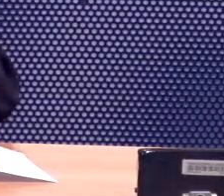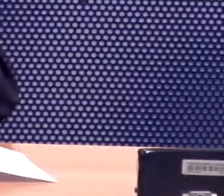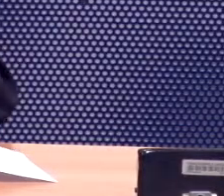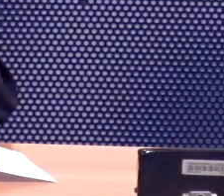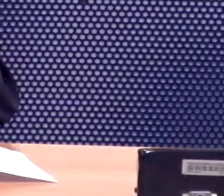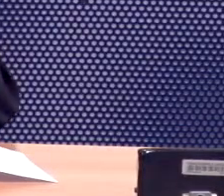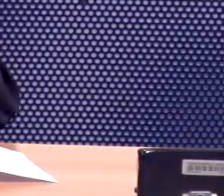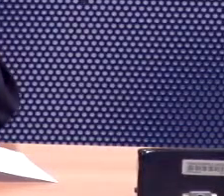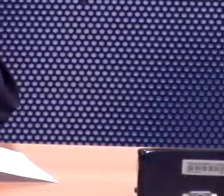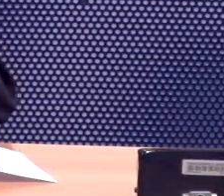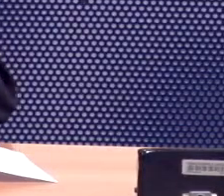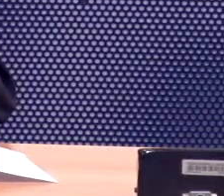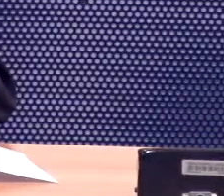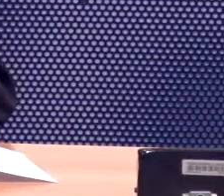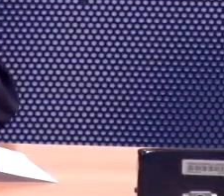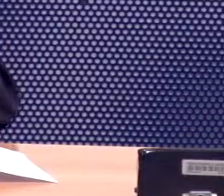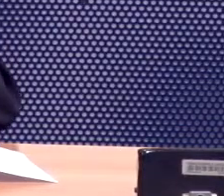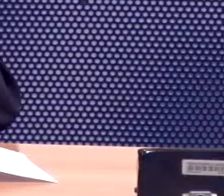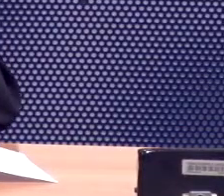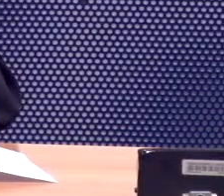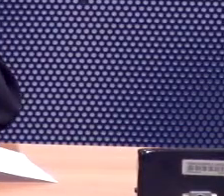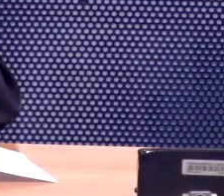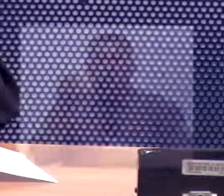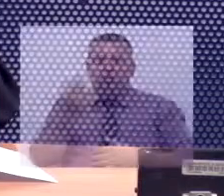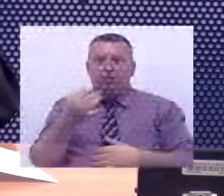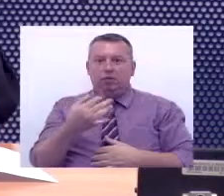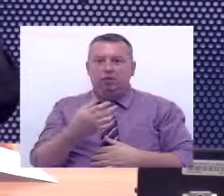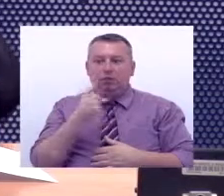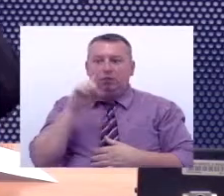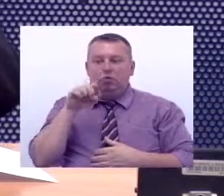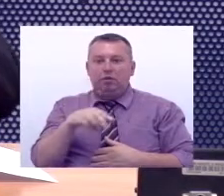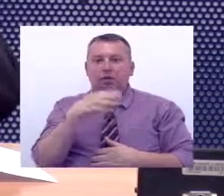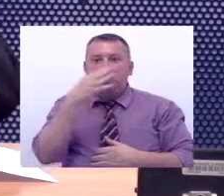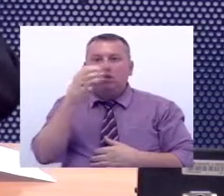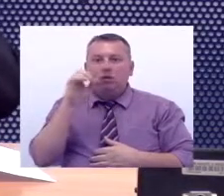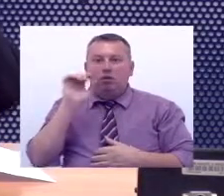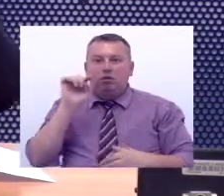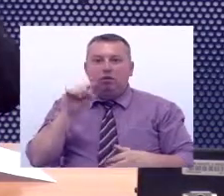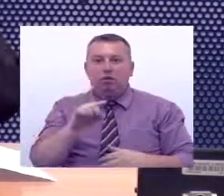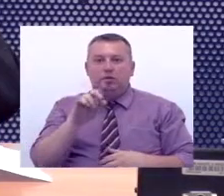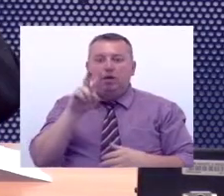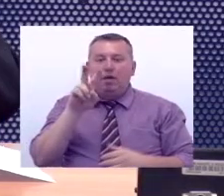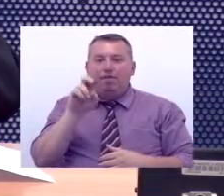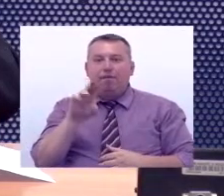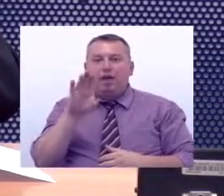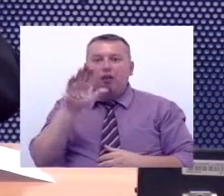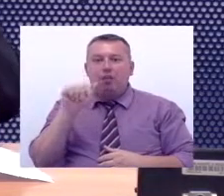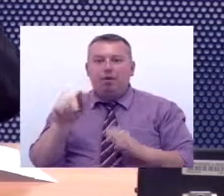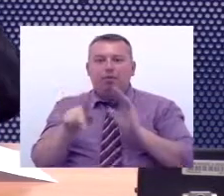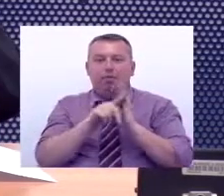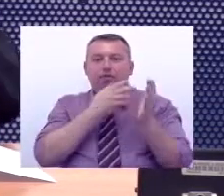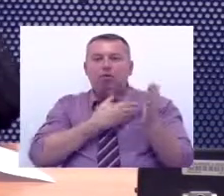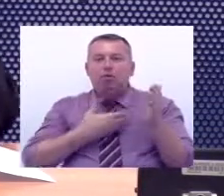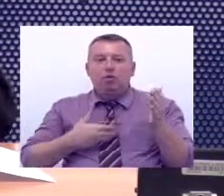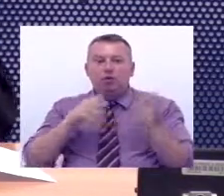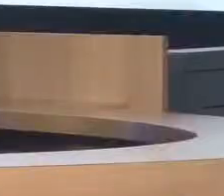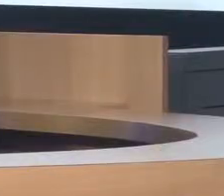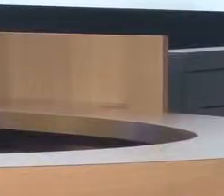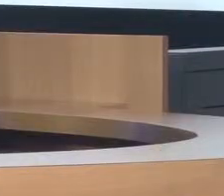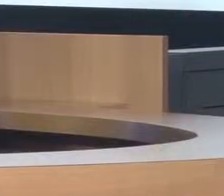Ah, tá. O Rodney só está me informando, vereador, que o 1 milhão e 400 é verba do governo do estado deste